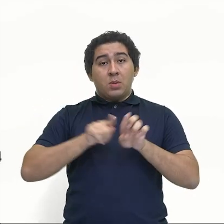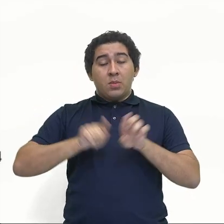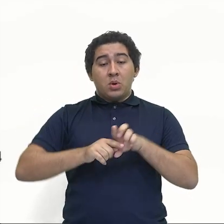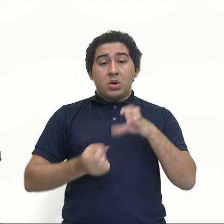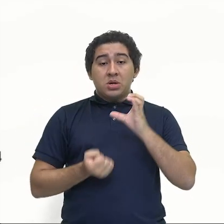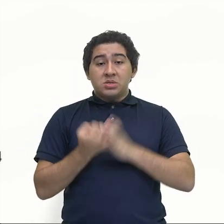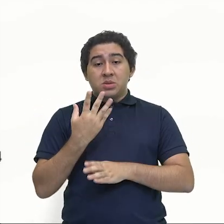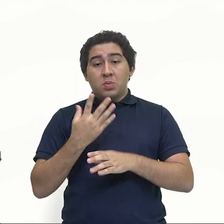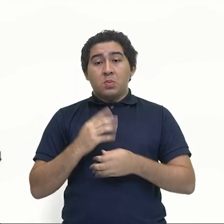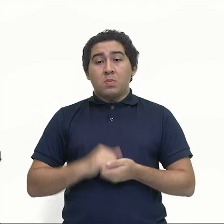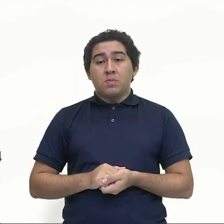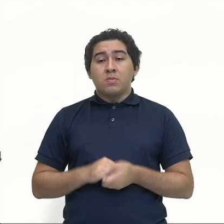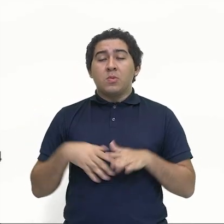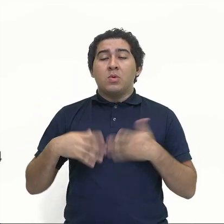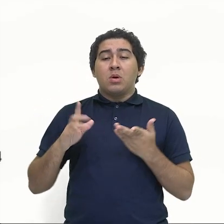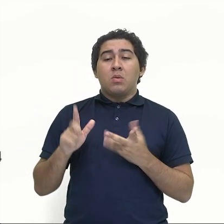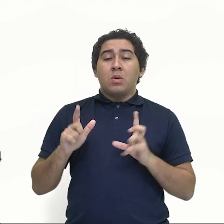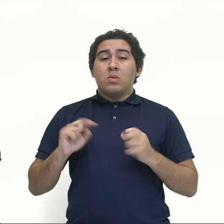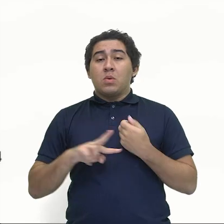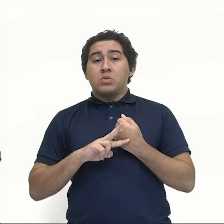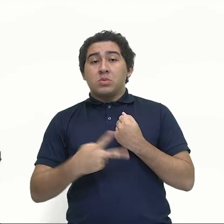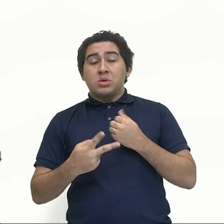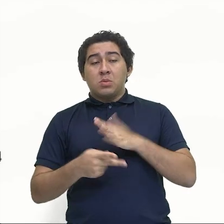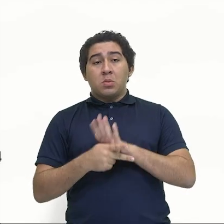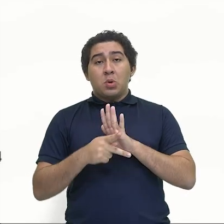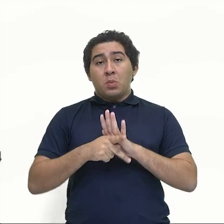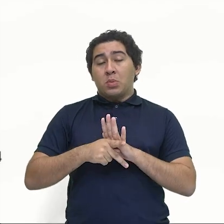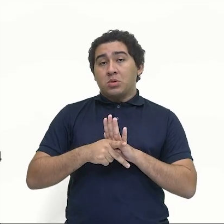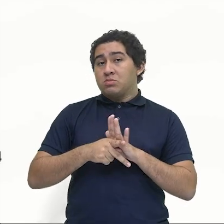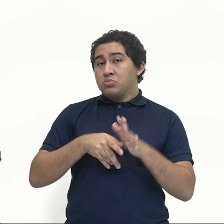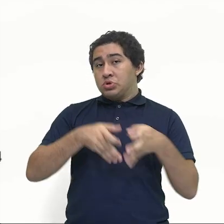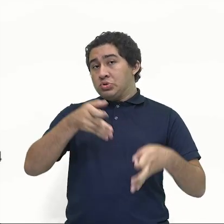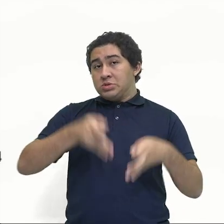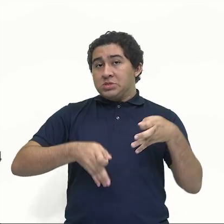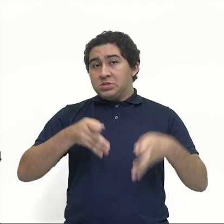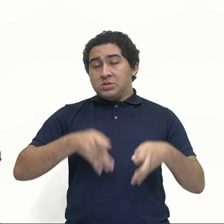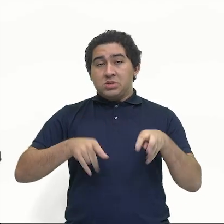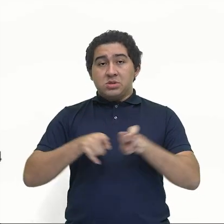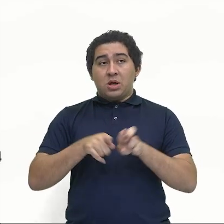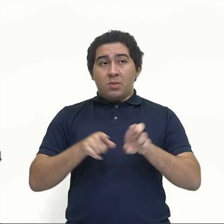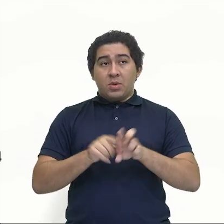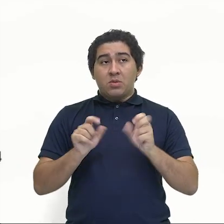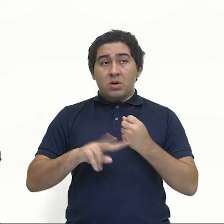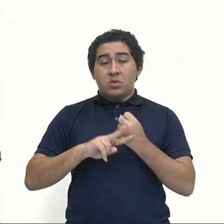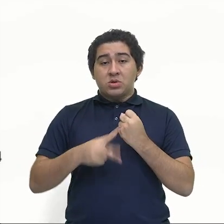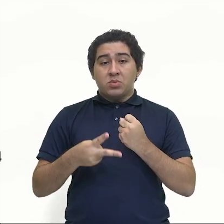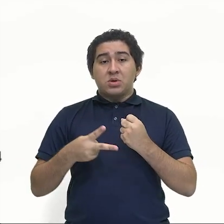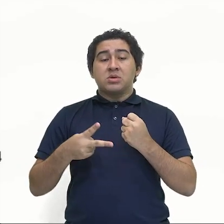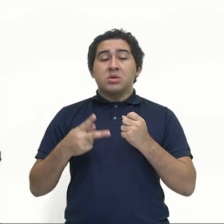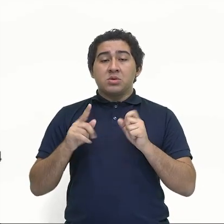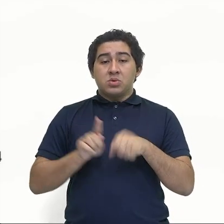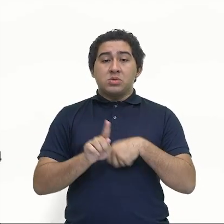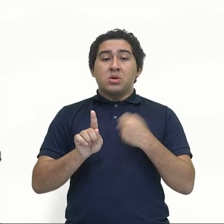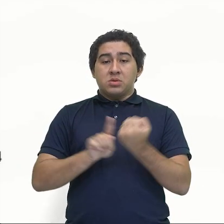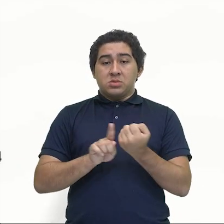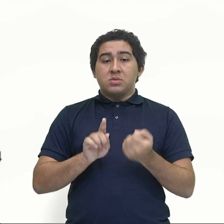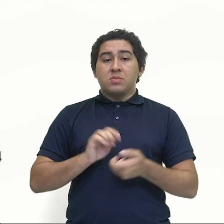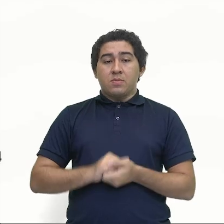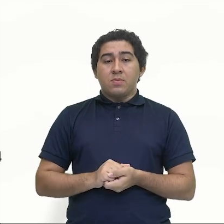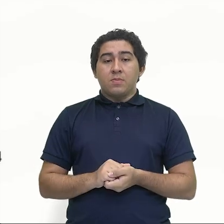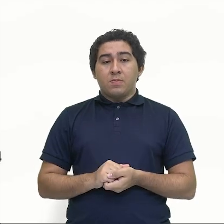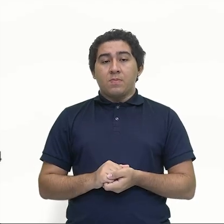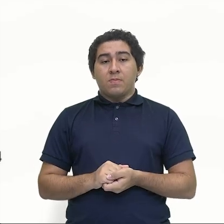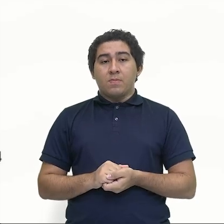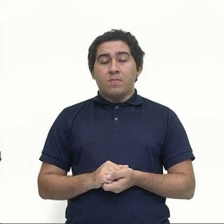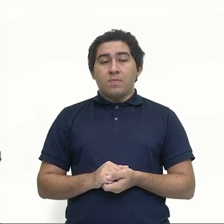criação, quais foram as implicações jurídicas e também as implicações sociais,